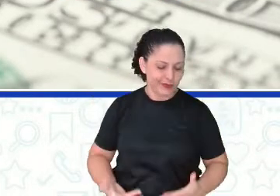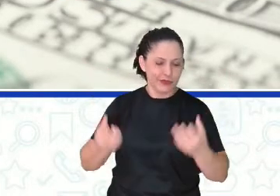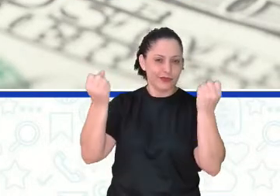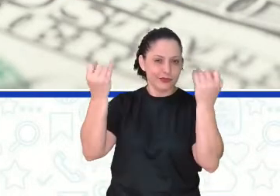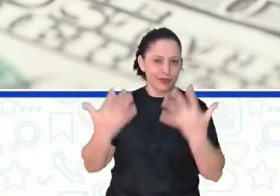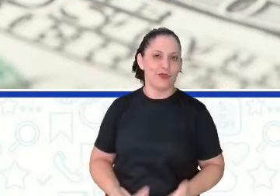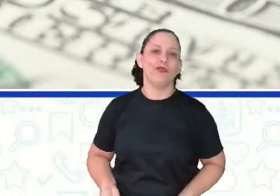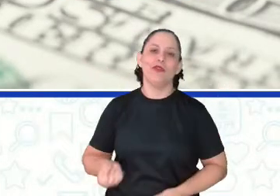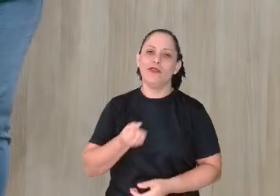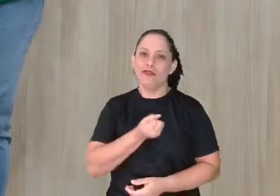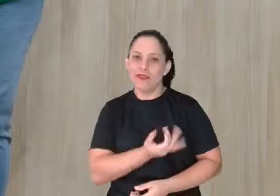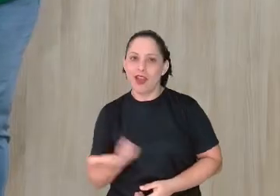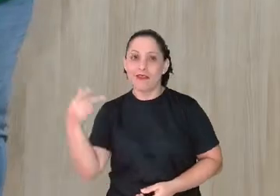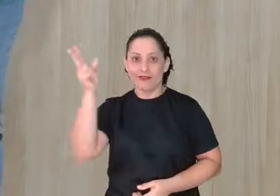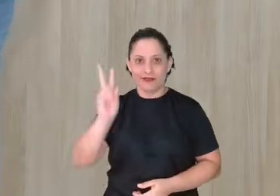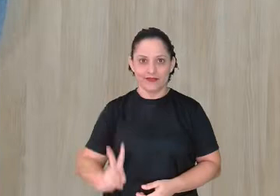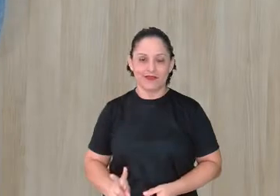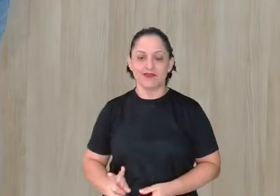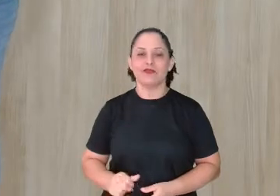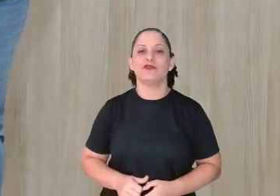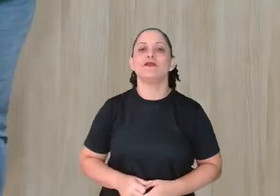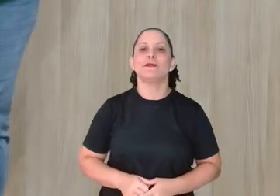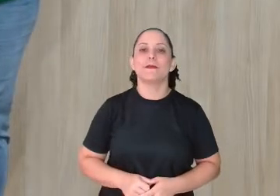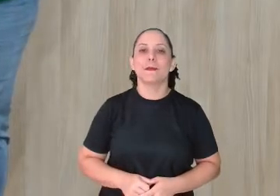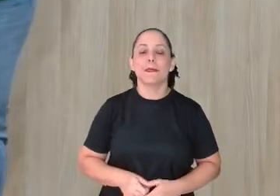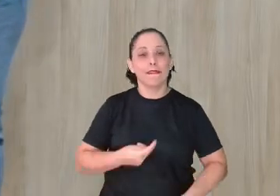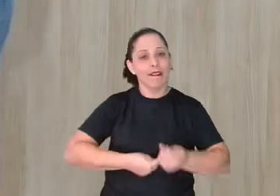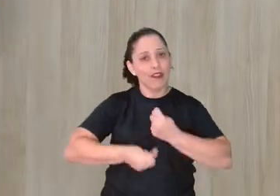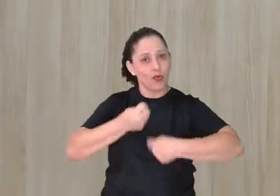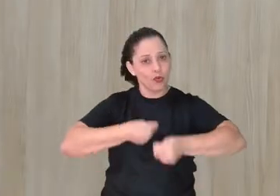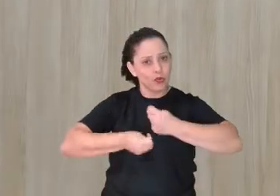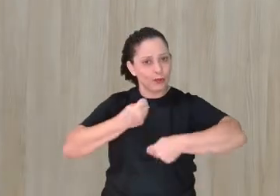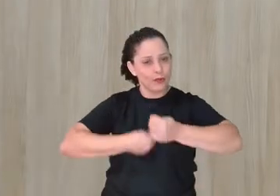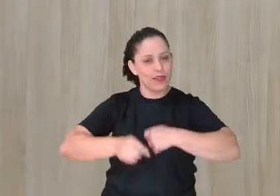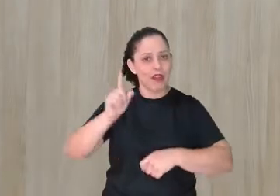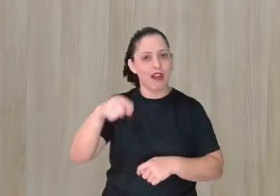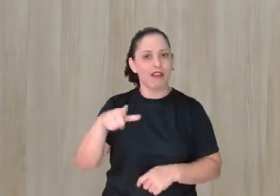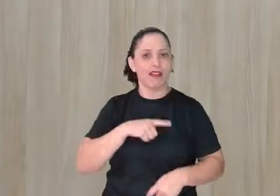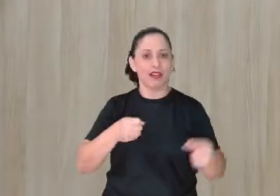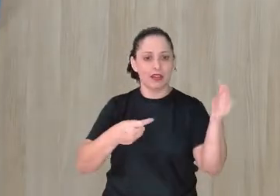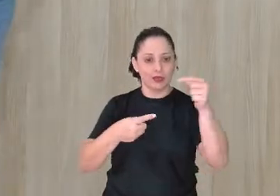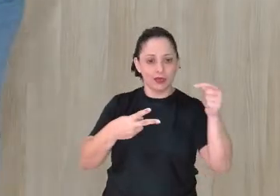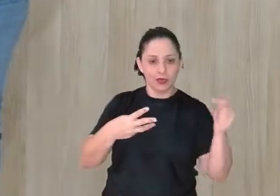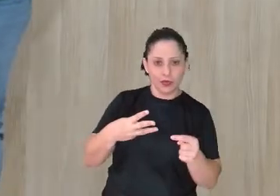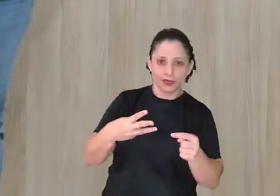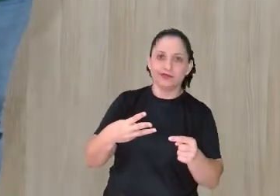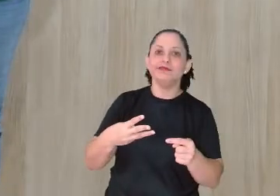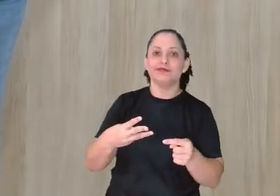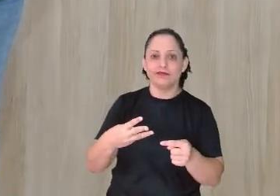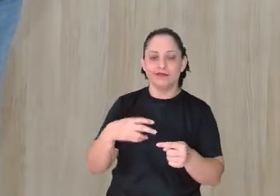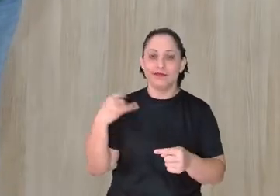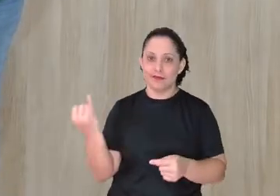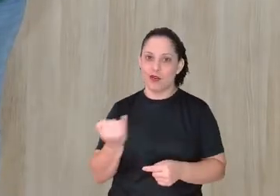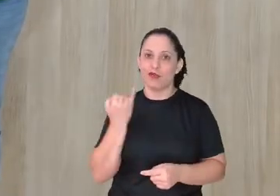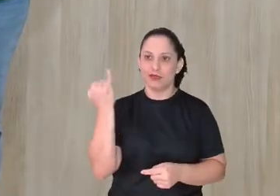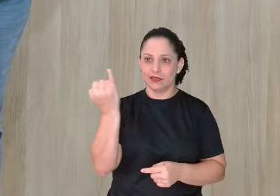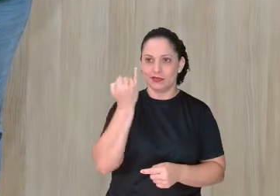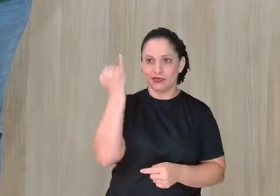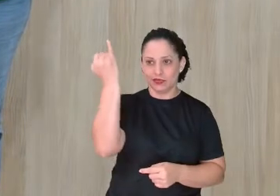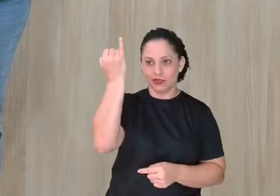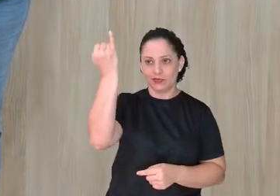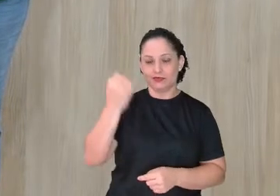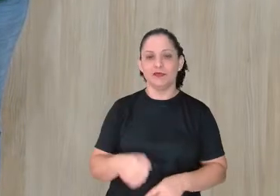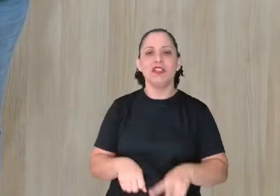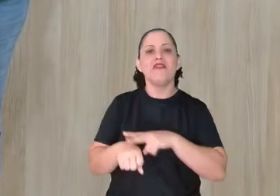professora? Falou bastante. Pois é. Então, a economia, ela tem esses 3 pilares aqui, tá? E